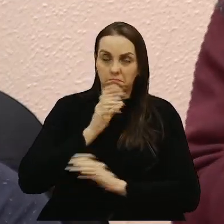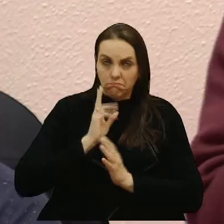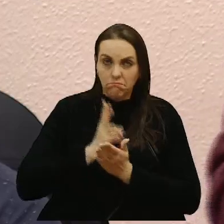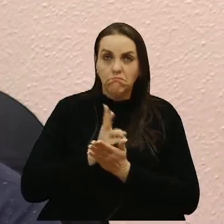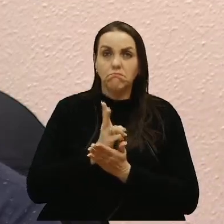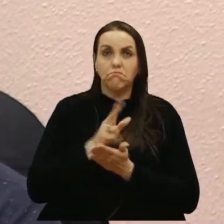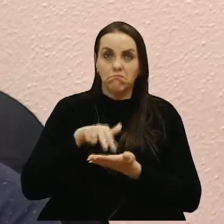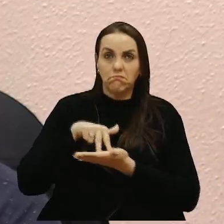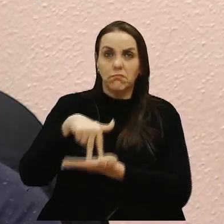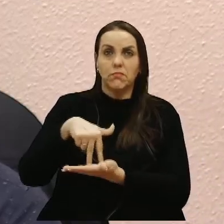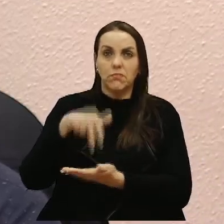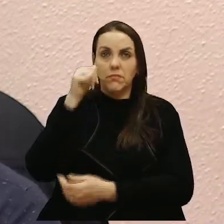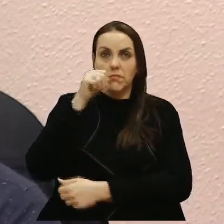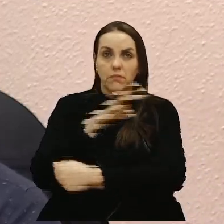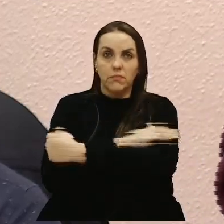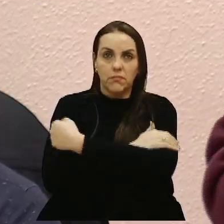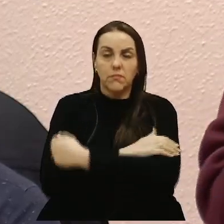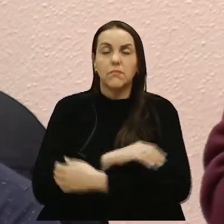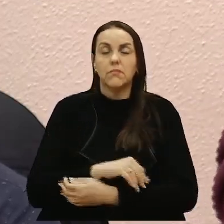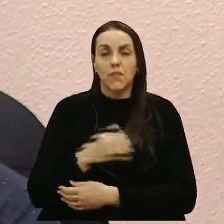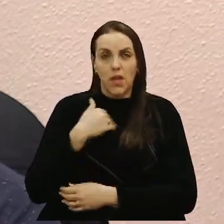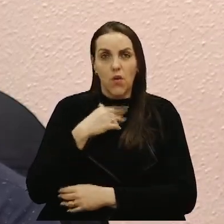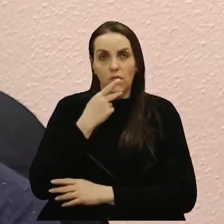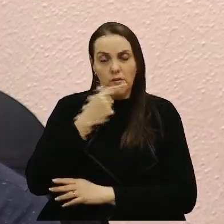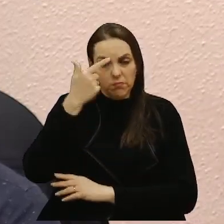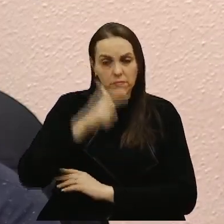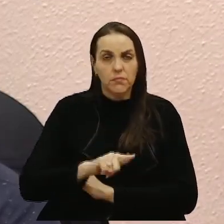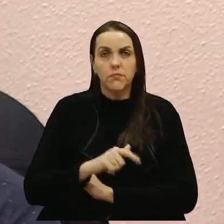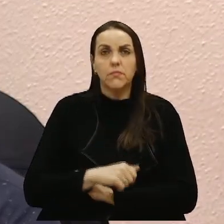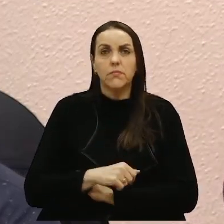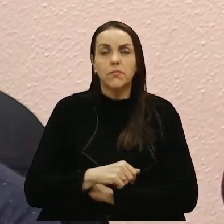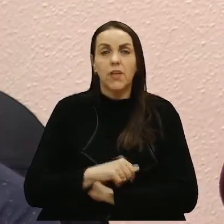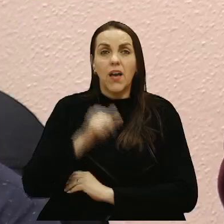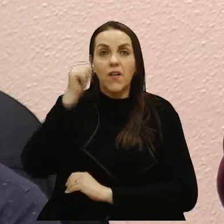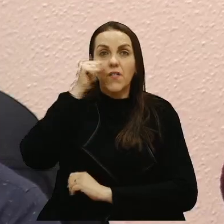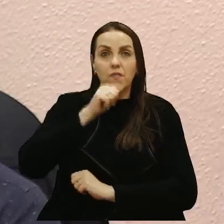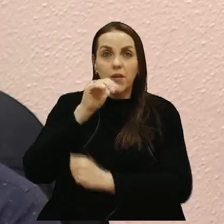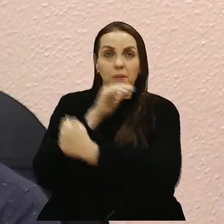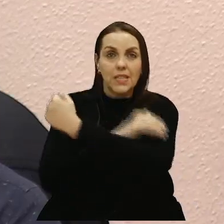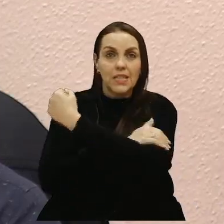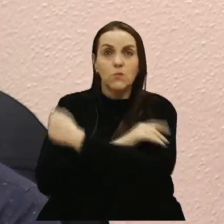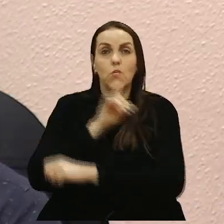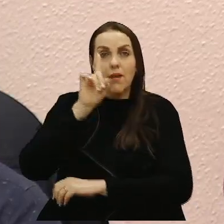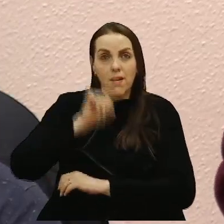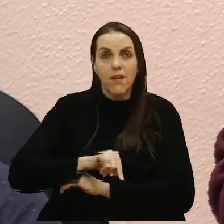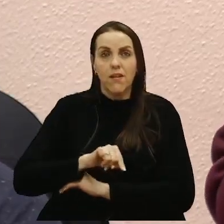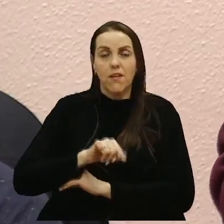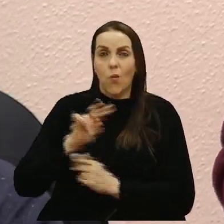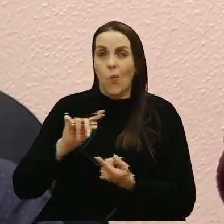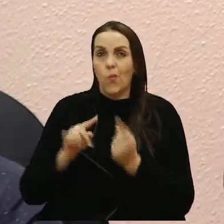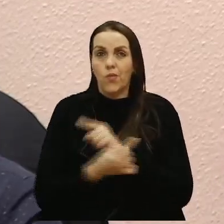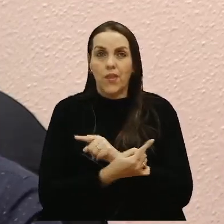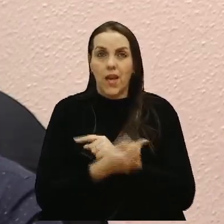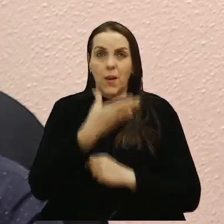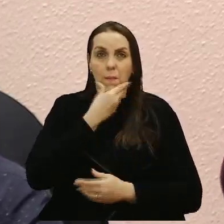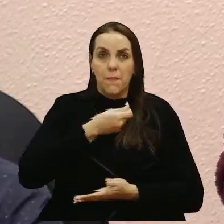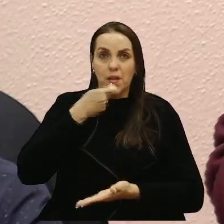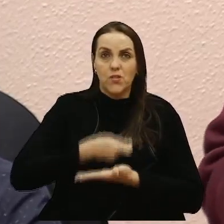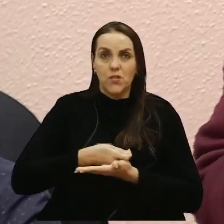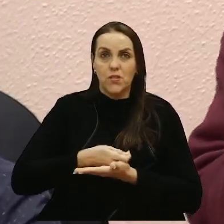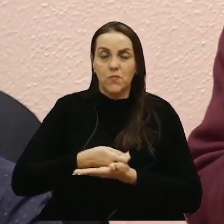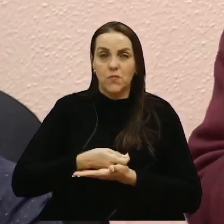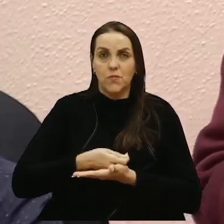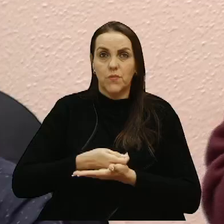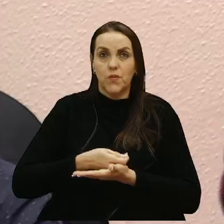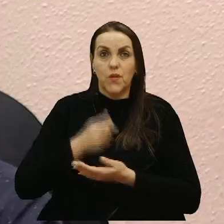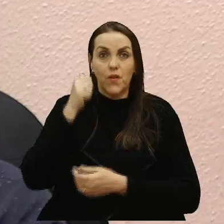sou, que aprendi a ser, digo e reafirmo aqui, o feminismo, ele é ao contrário do machismo. O feminismo,